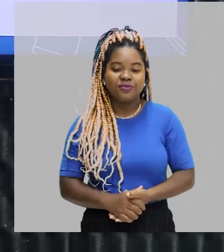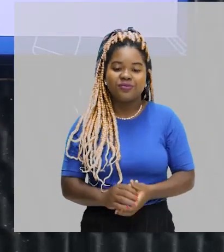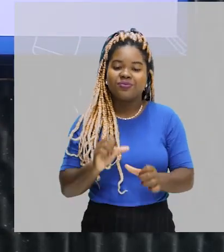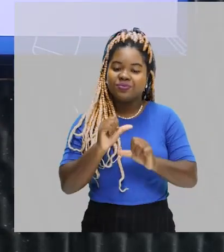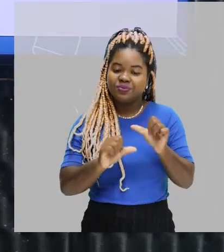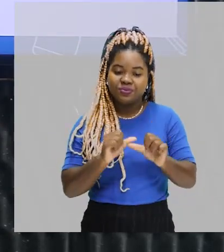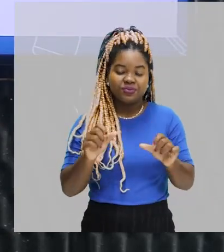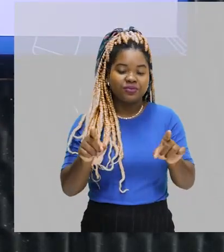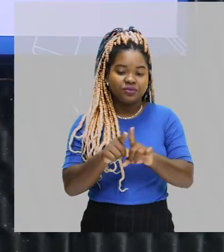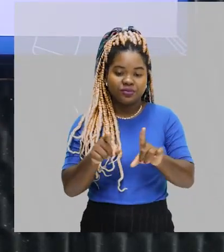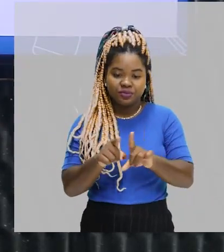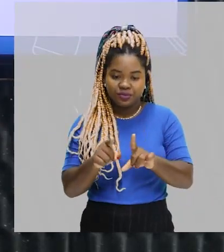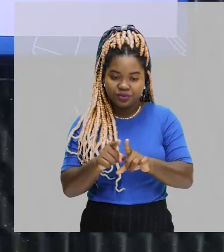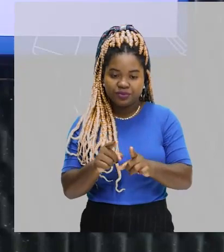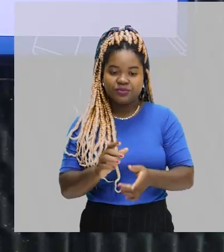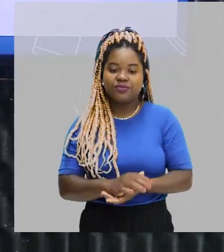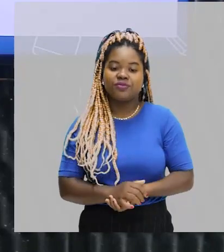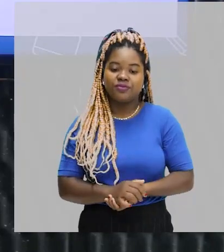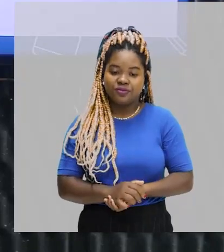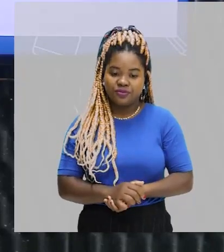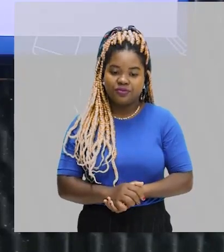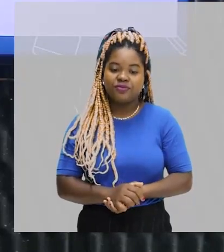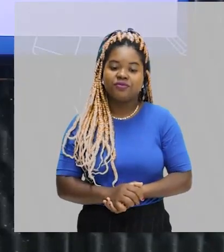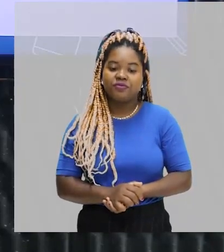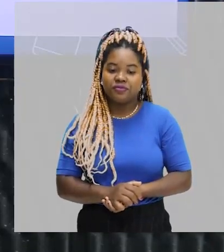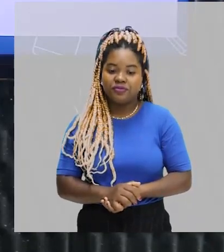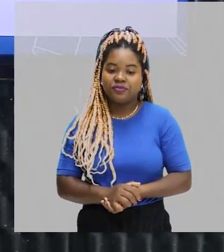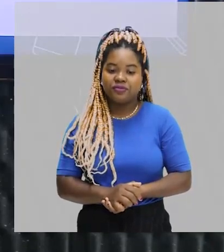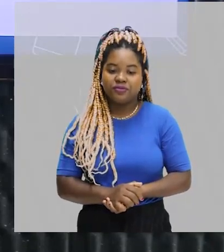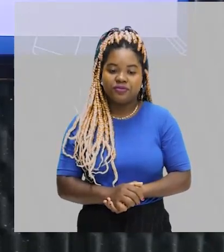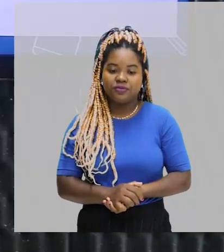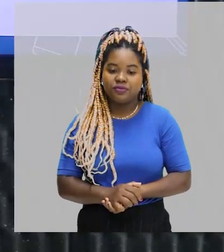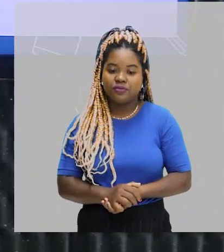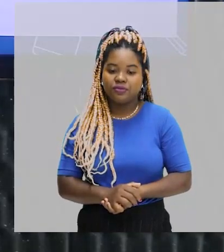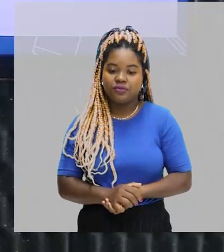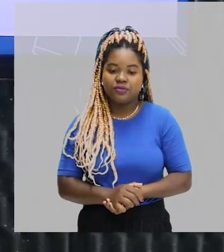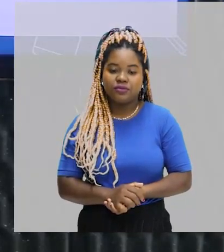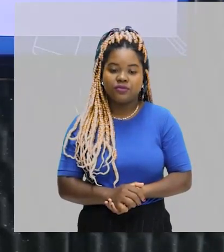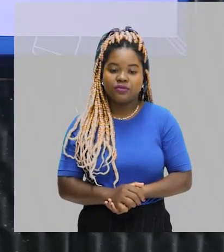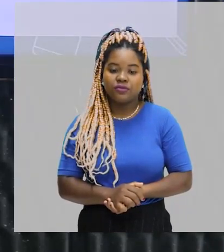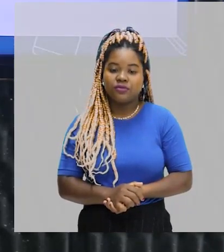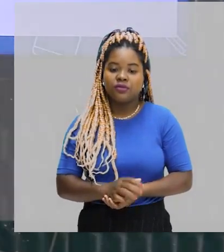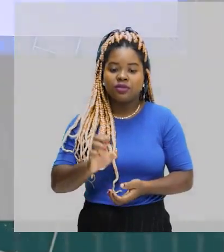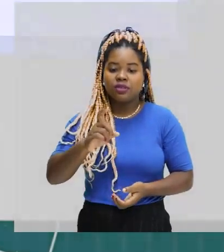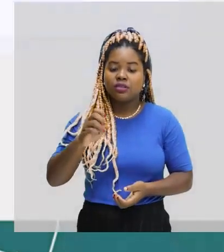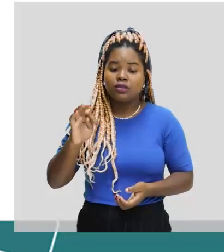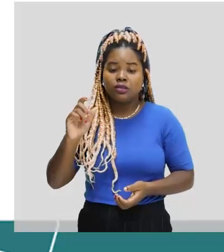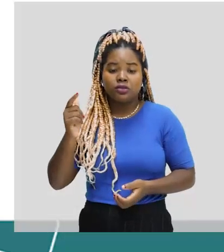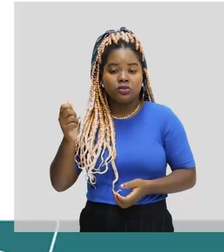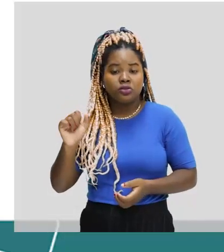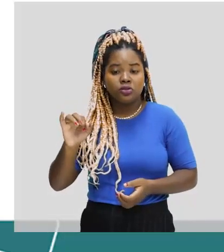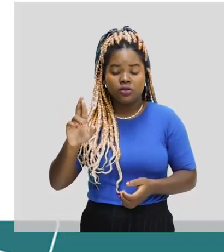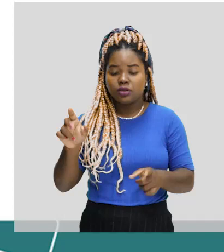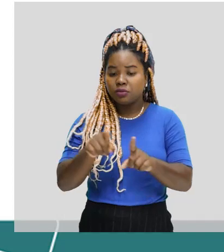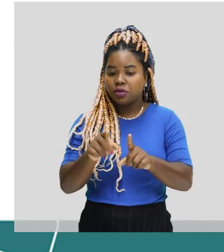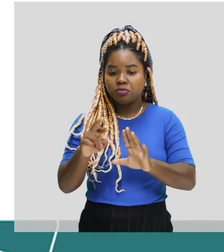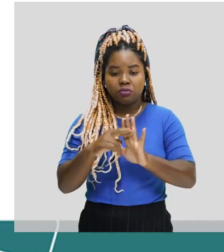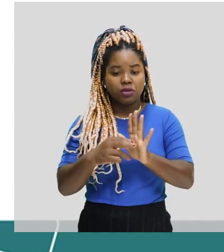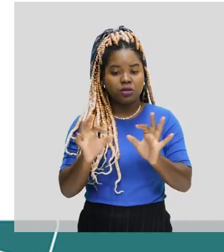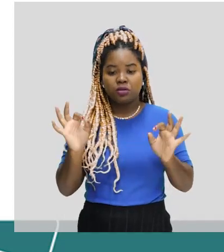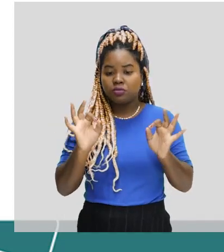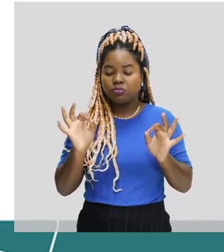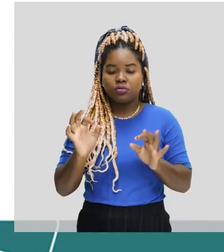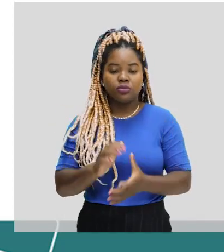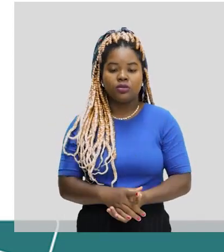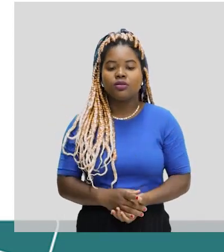Verbo fazer, indicando tempo, é impessoal. E o verbo existir não tem regra nenhuma, é a letra D,